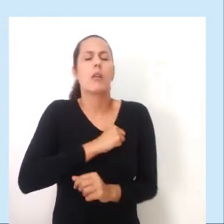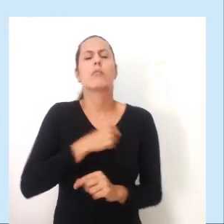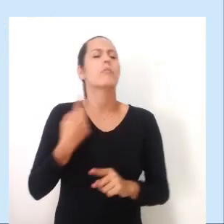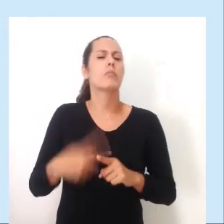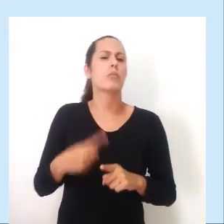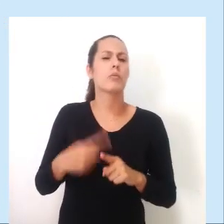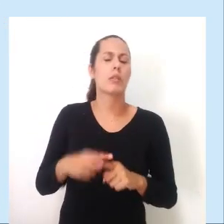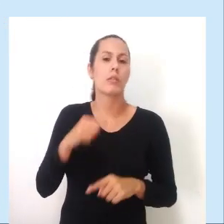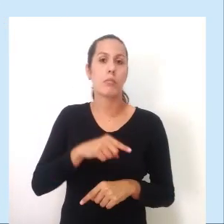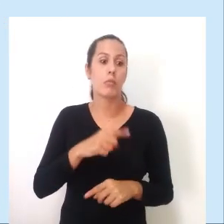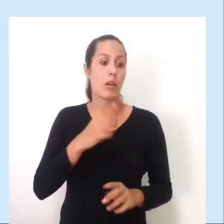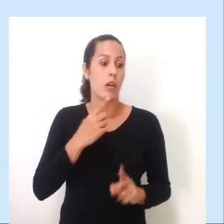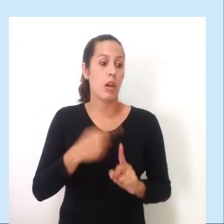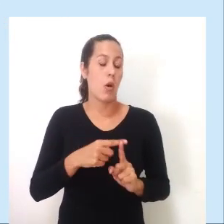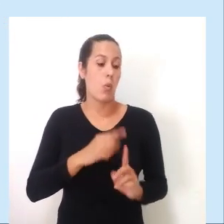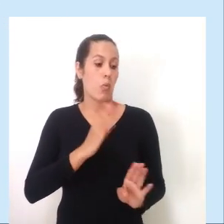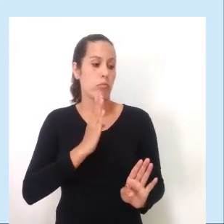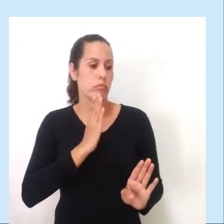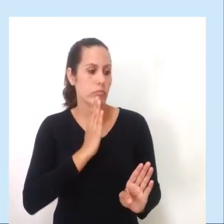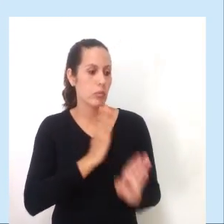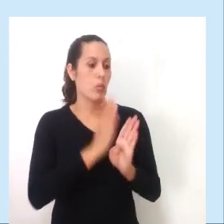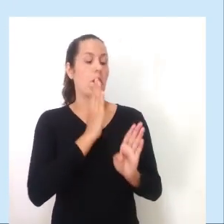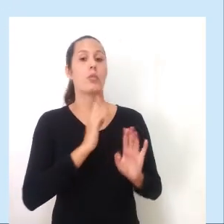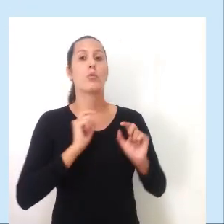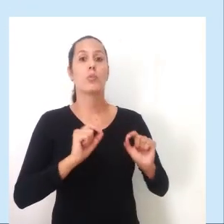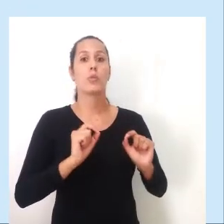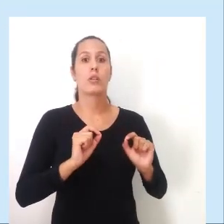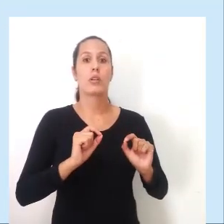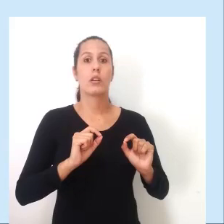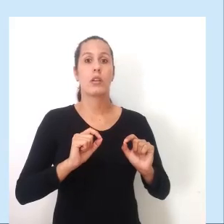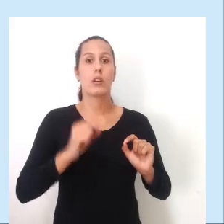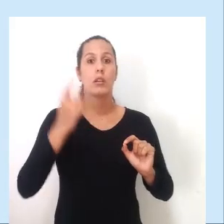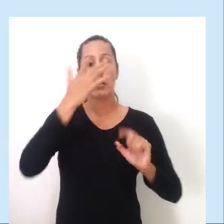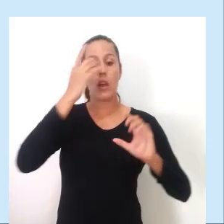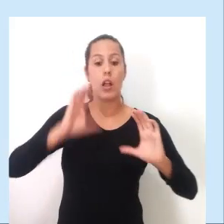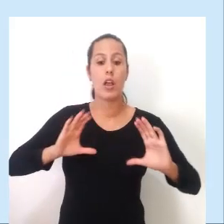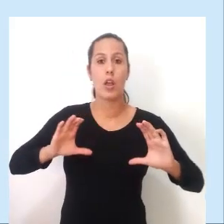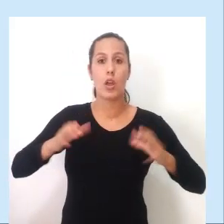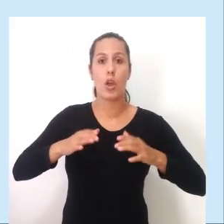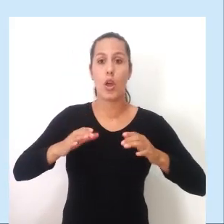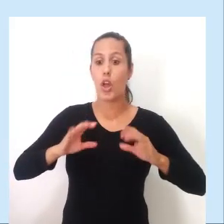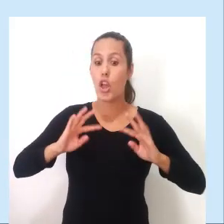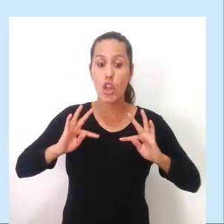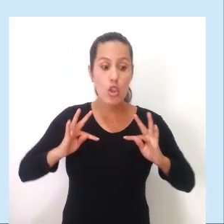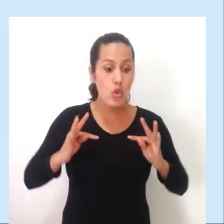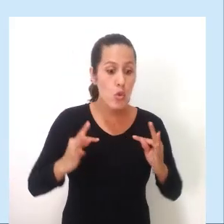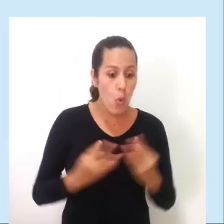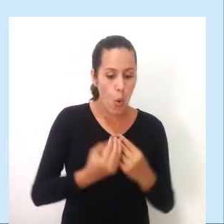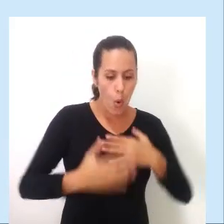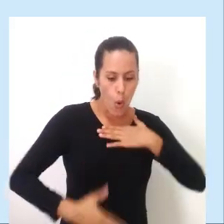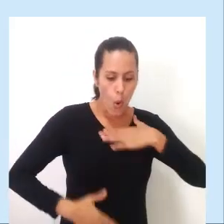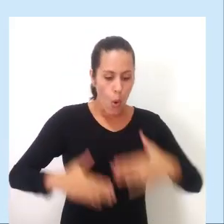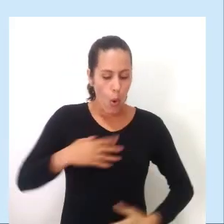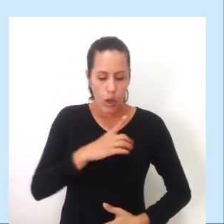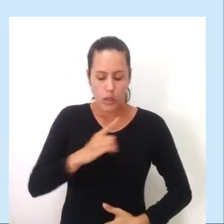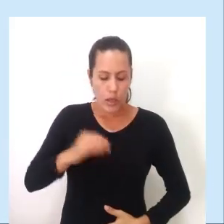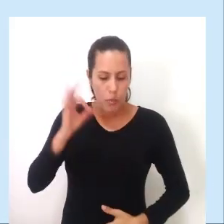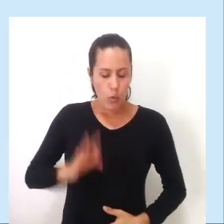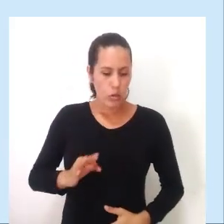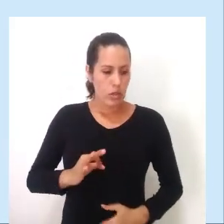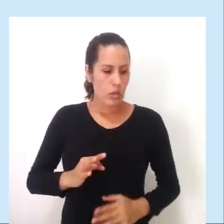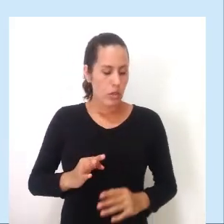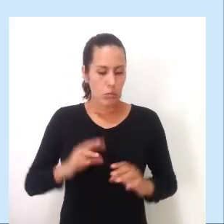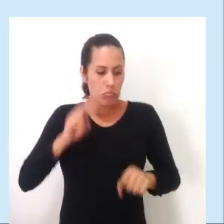Por quê? Porque é um achado onde todo ser vivo foi preservado, tá